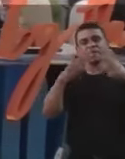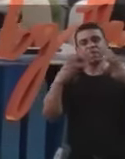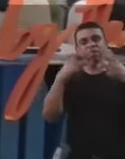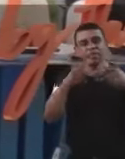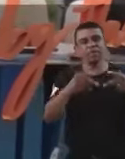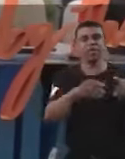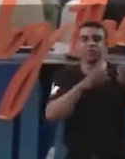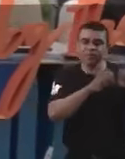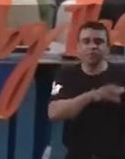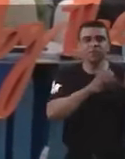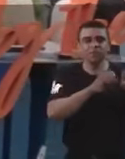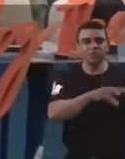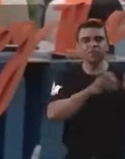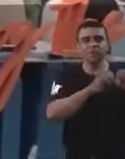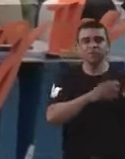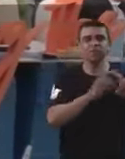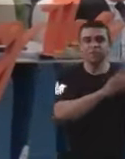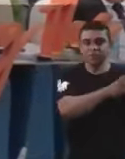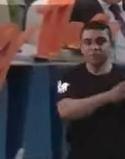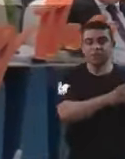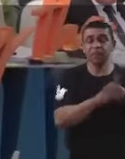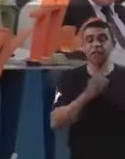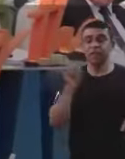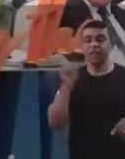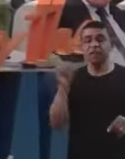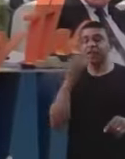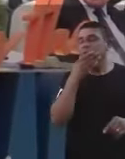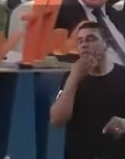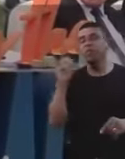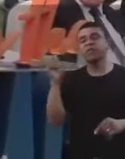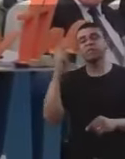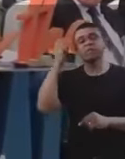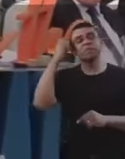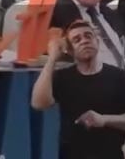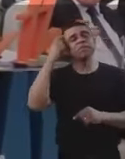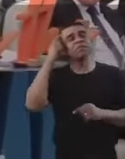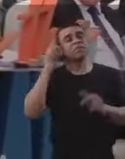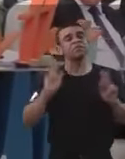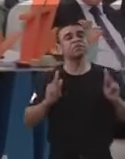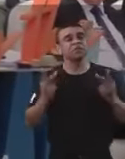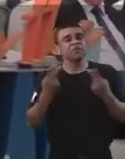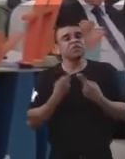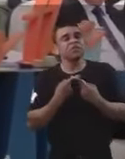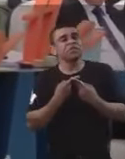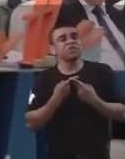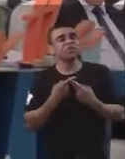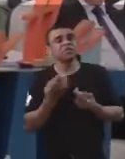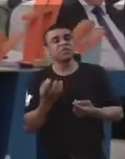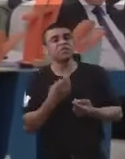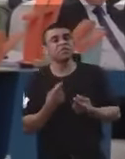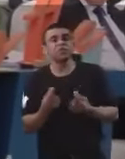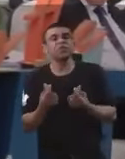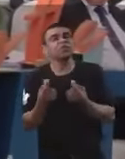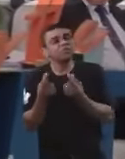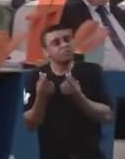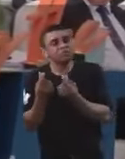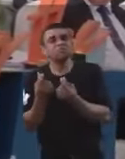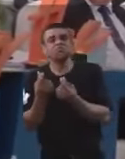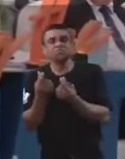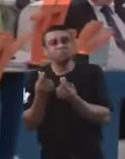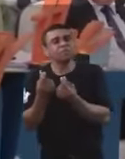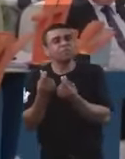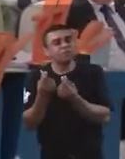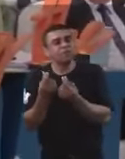A graça está sendo manifestada. Jesus está oferecendo educação